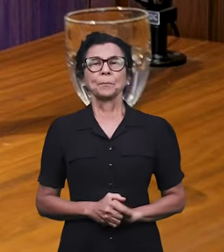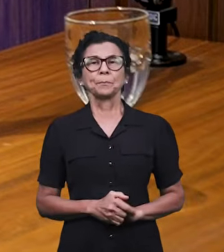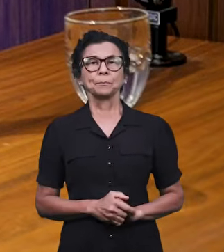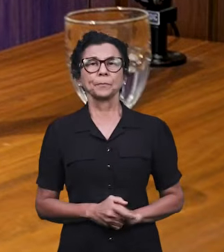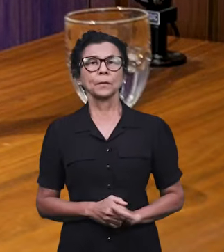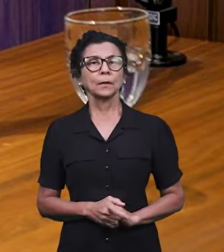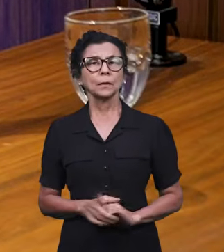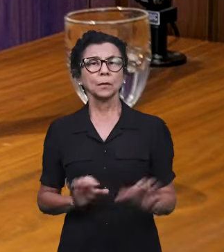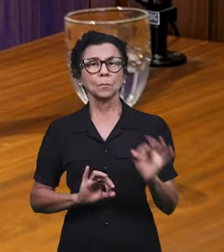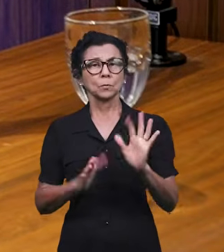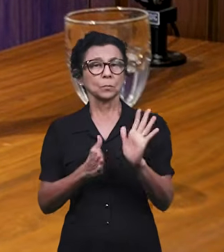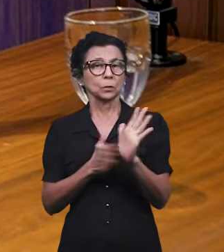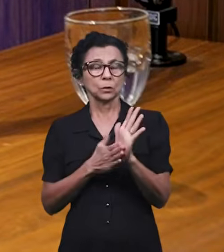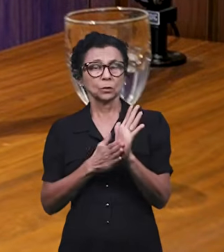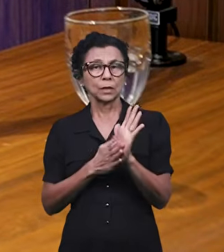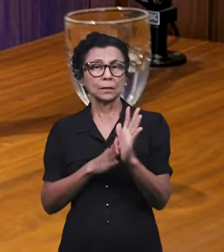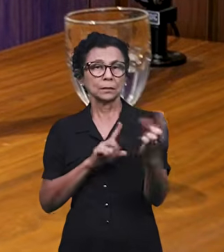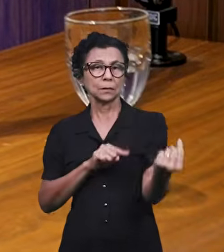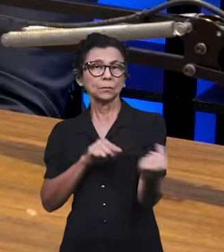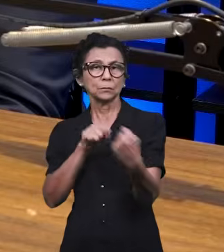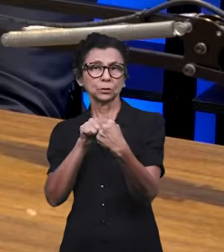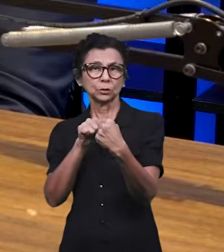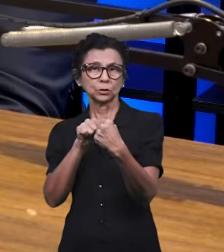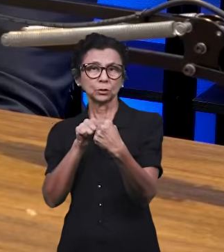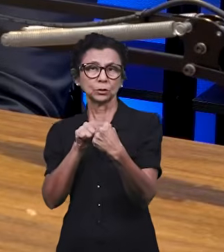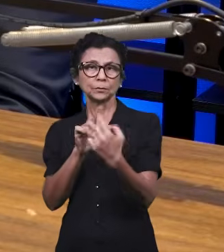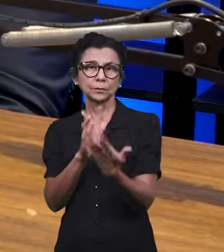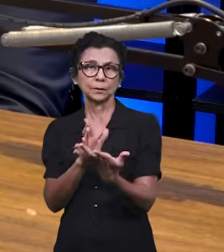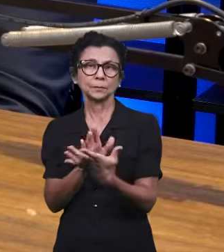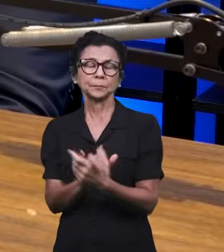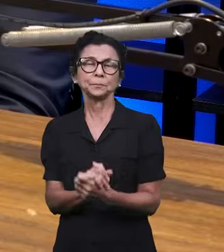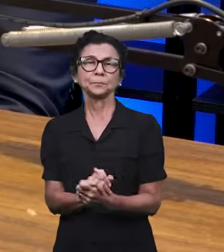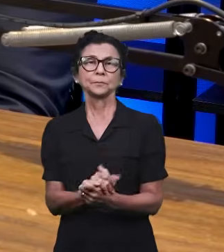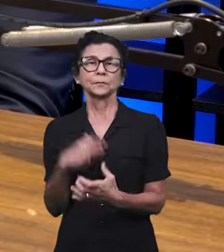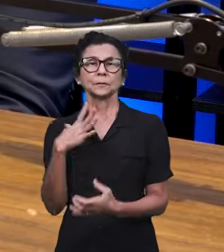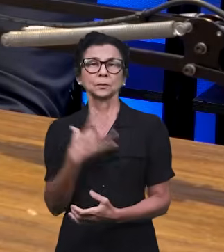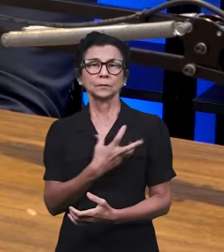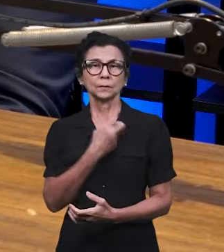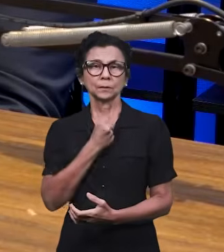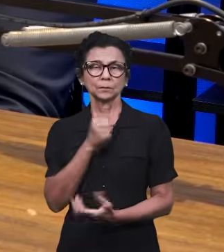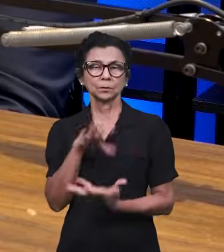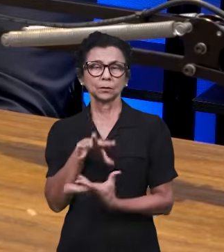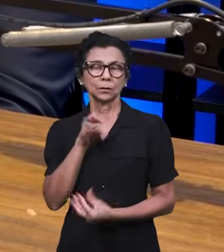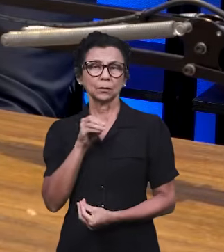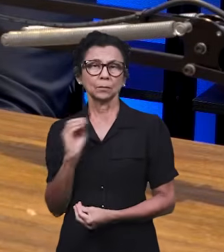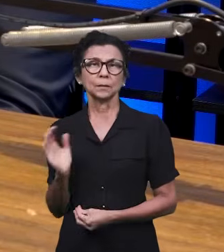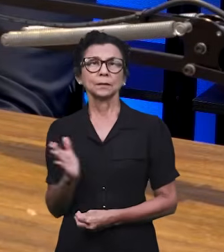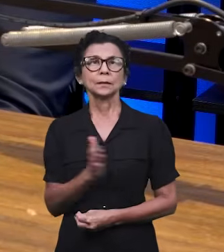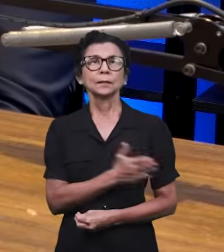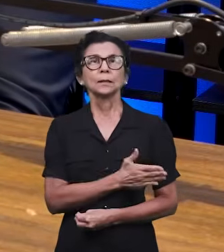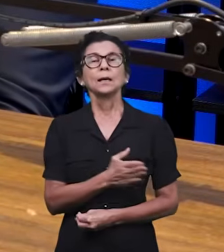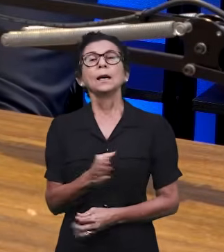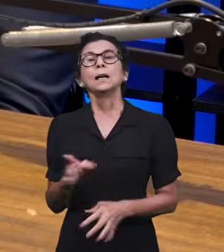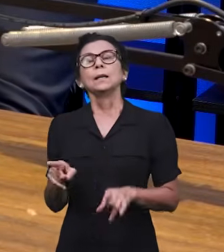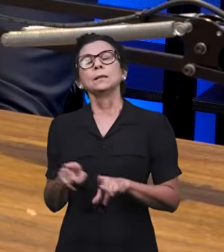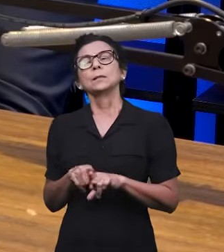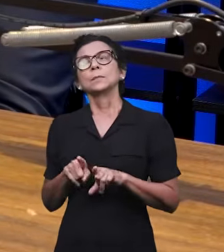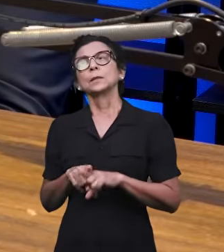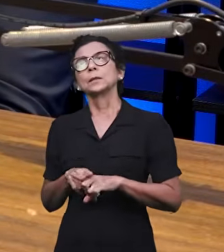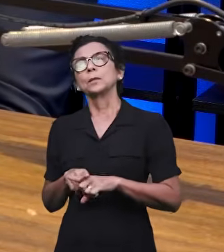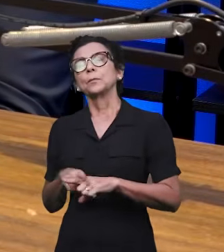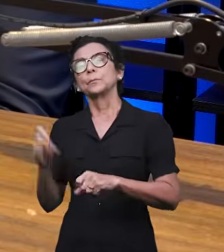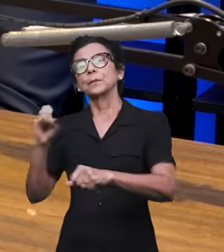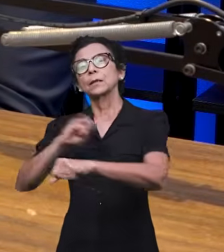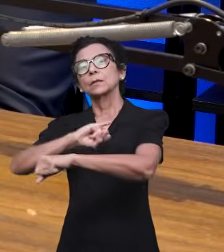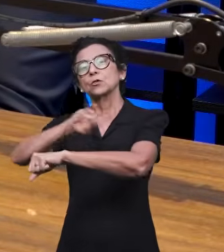tem um alvo a ser atingido. Antes, para corroborar o que os companheiros falaram, né? Foi falado da Nova Jerusalém, né? Então, quando a